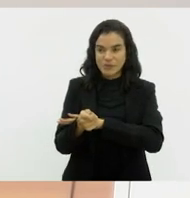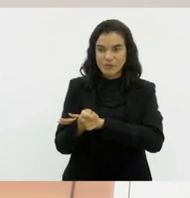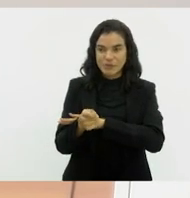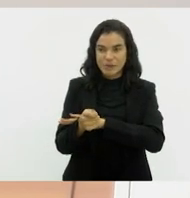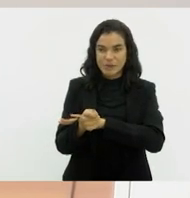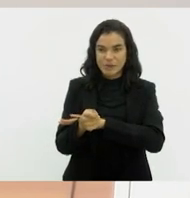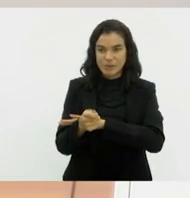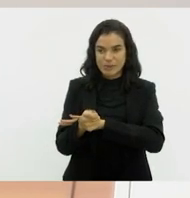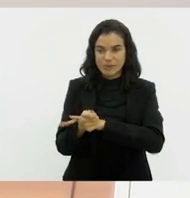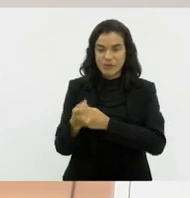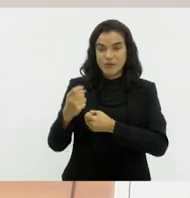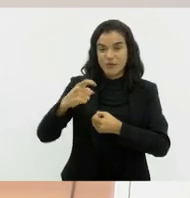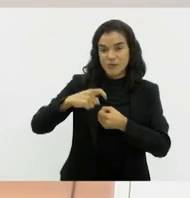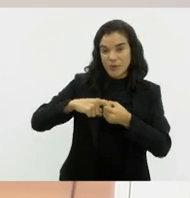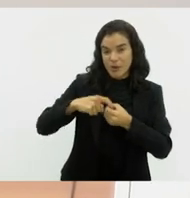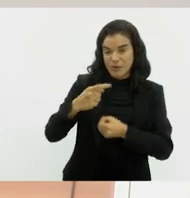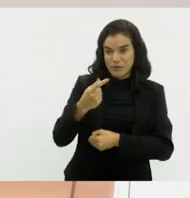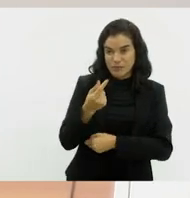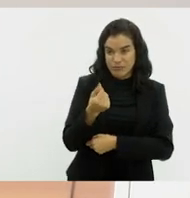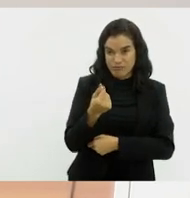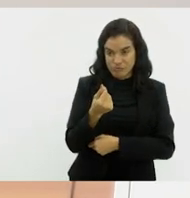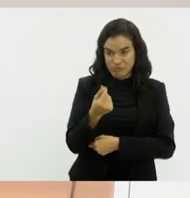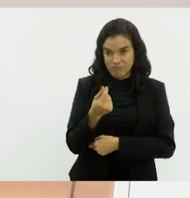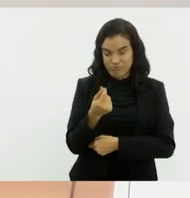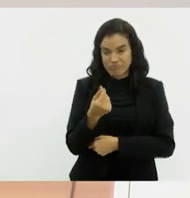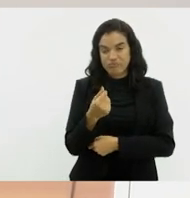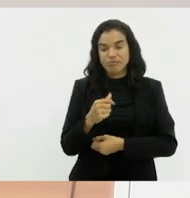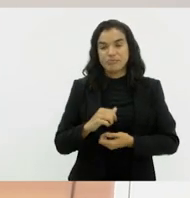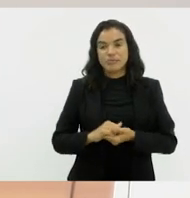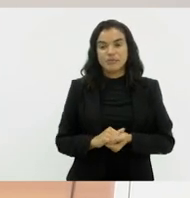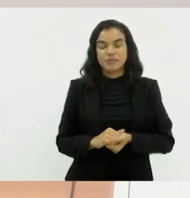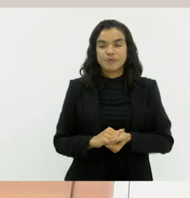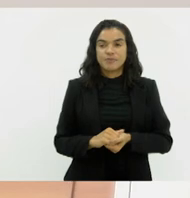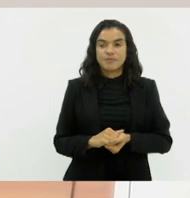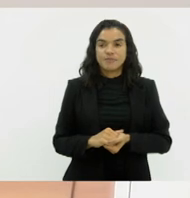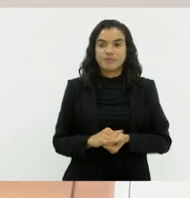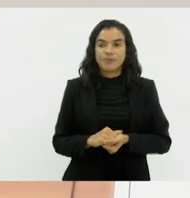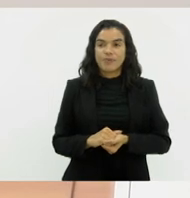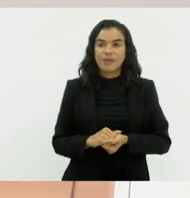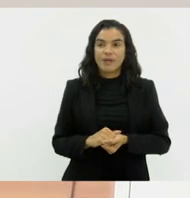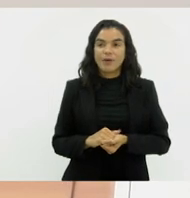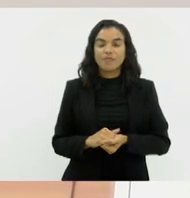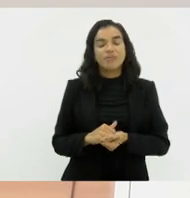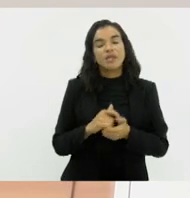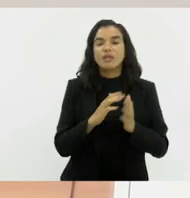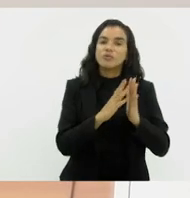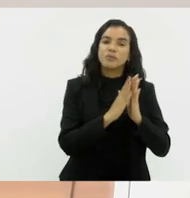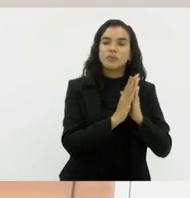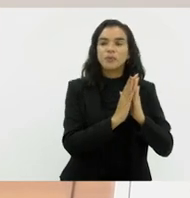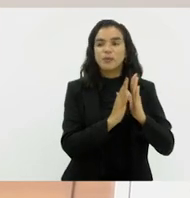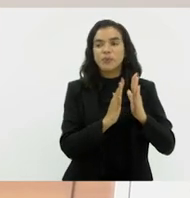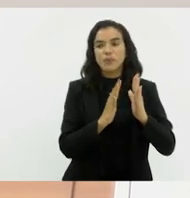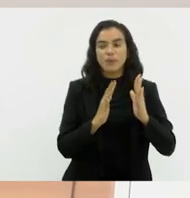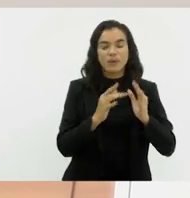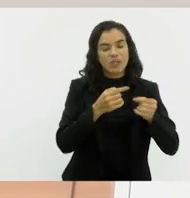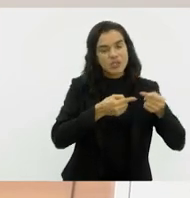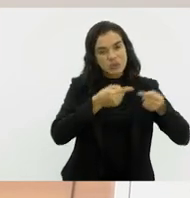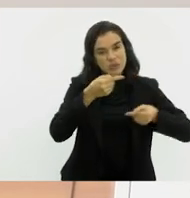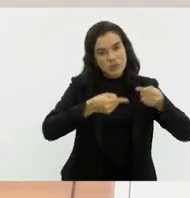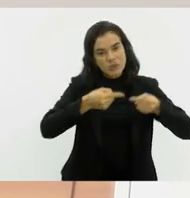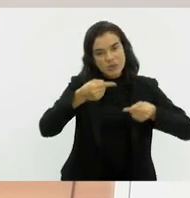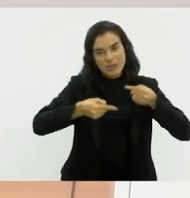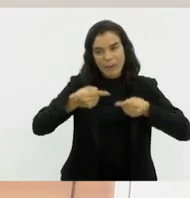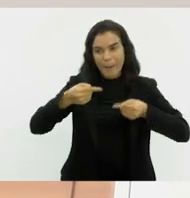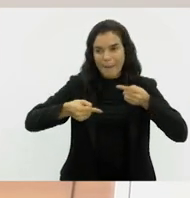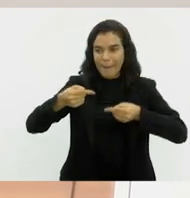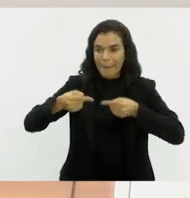desse reembolso aí financeiro feito pela Assembleia Legislativa. E, no decorrer dessas discussões da frente,